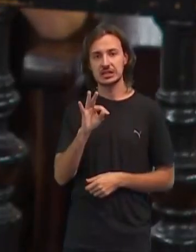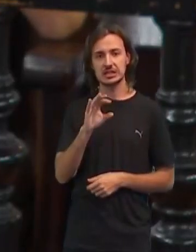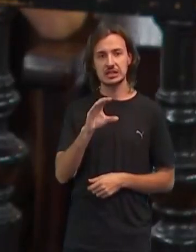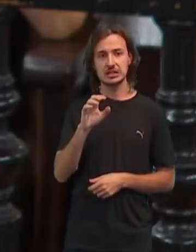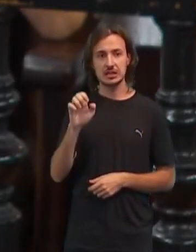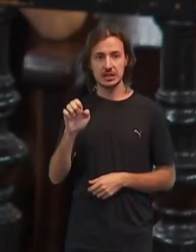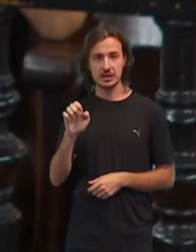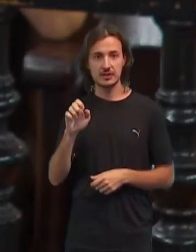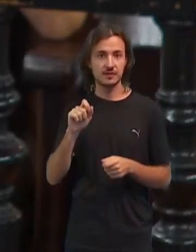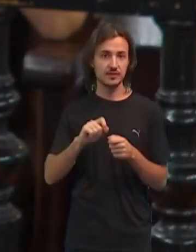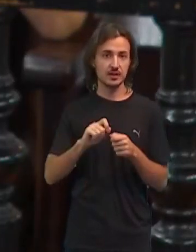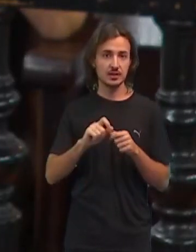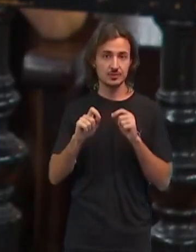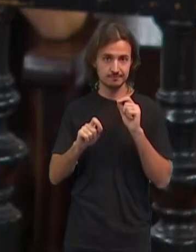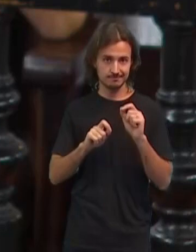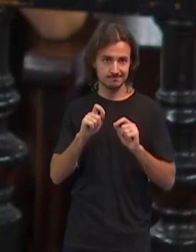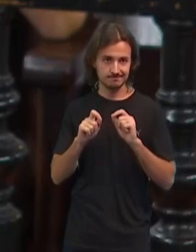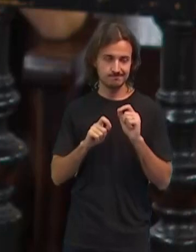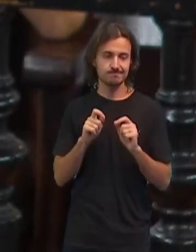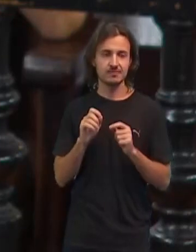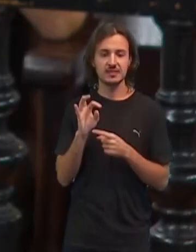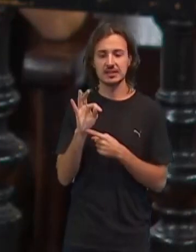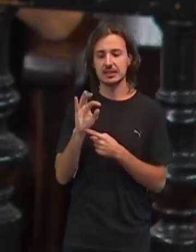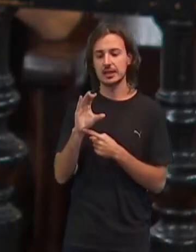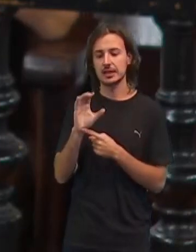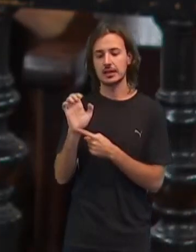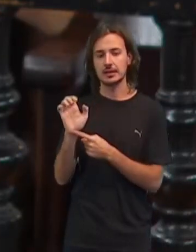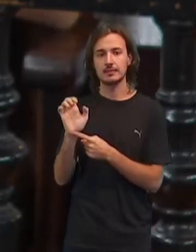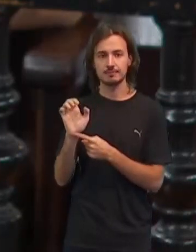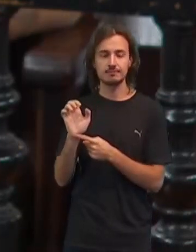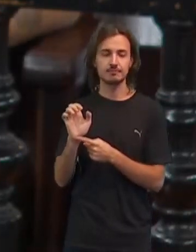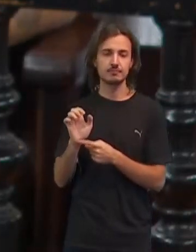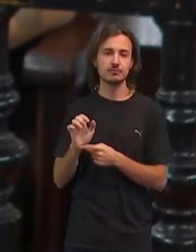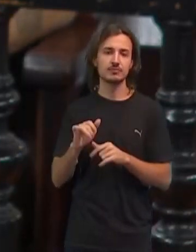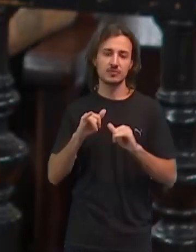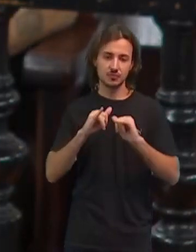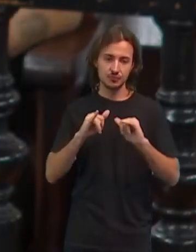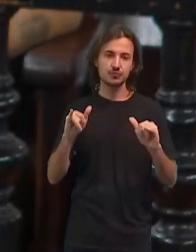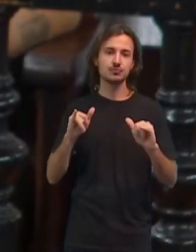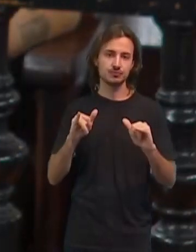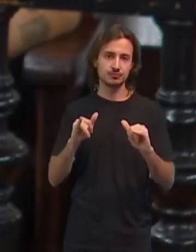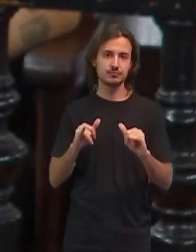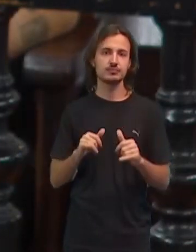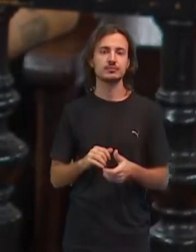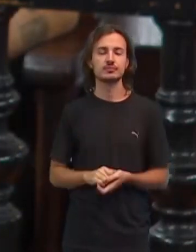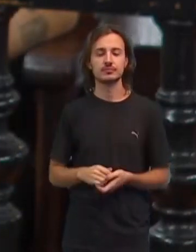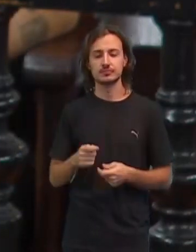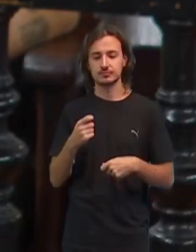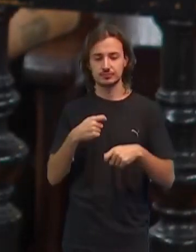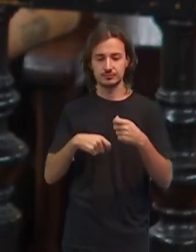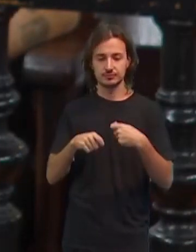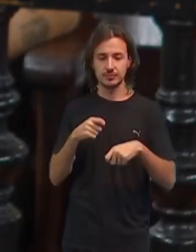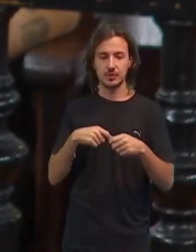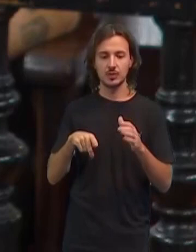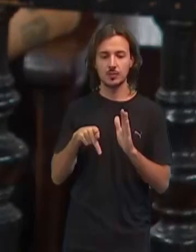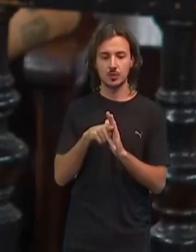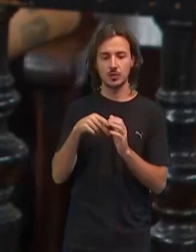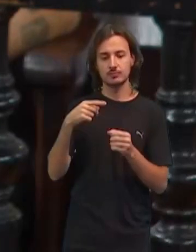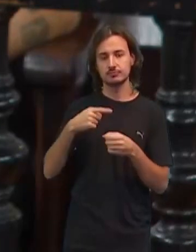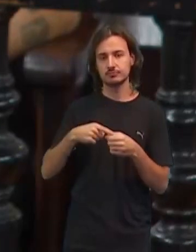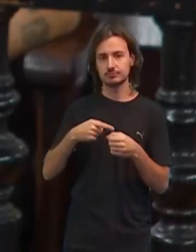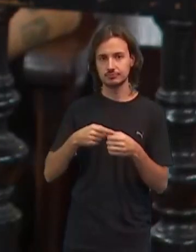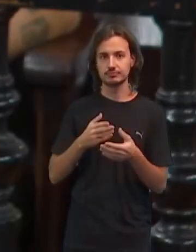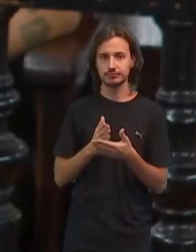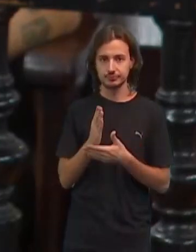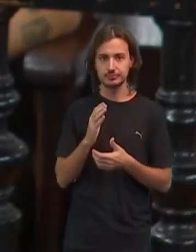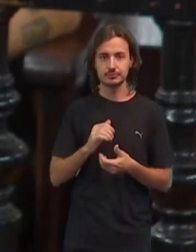Estado emitiu parecer prévio pela aprovação das contas do município. E aí coloca aqui ainda, ó, no